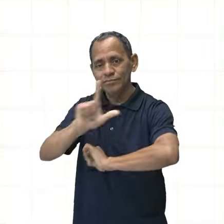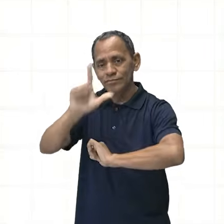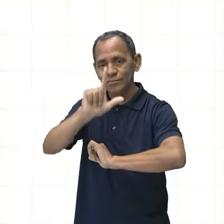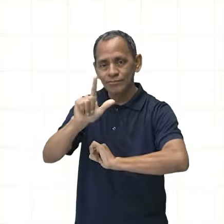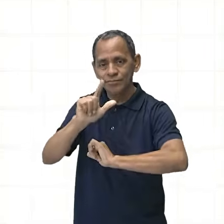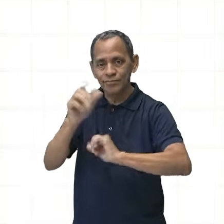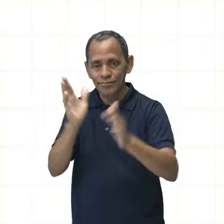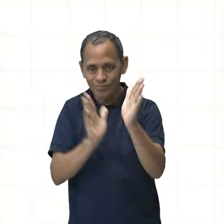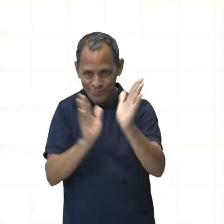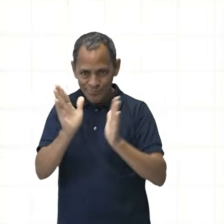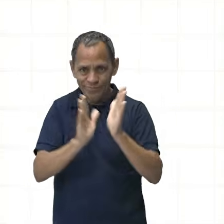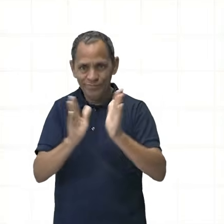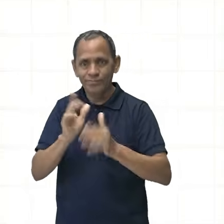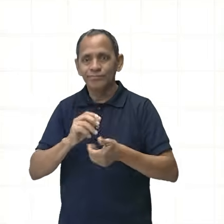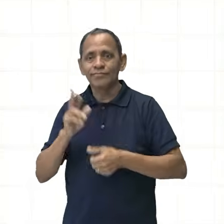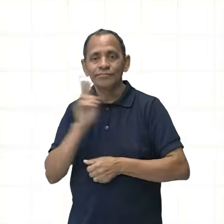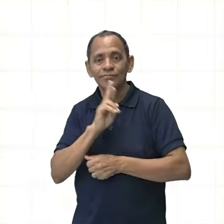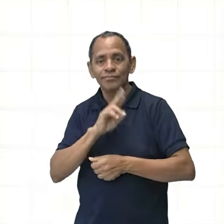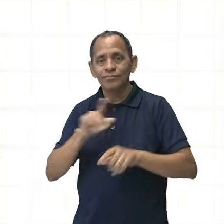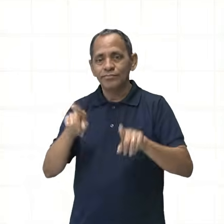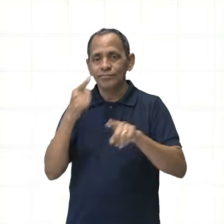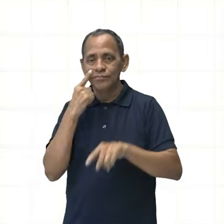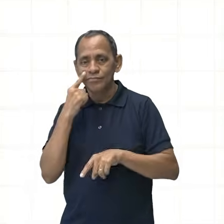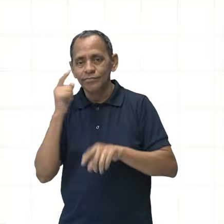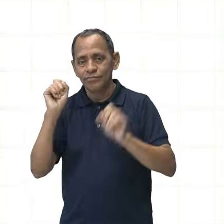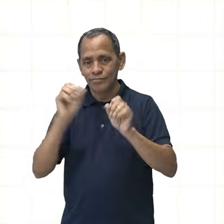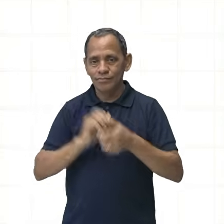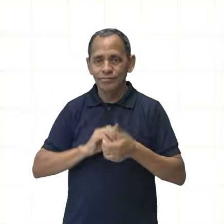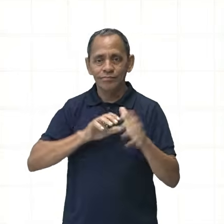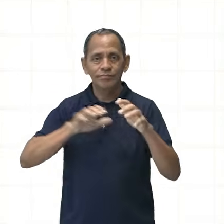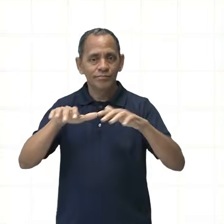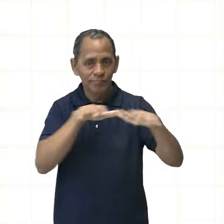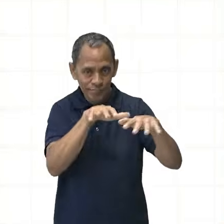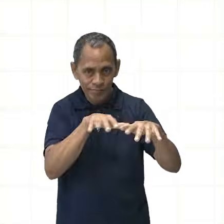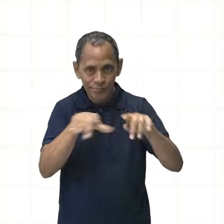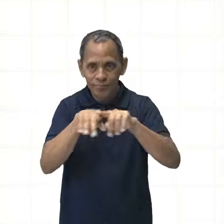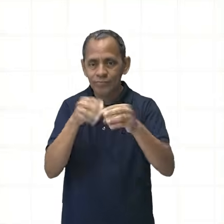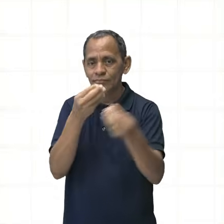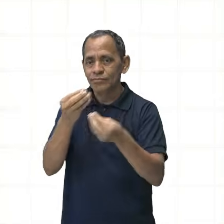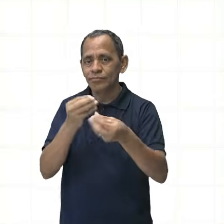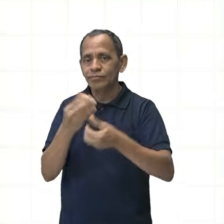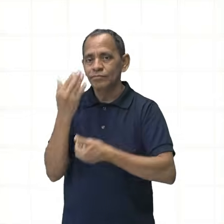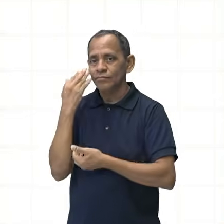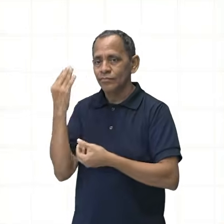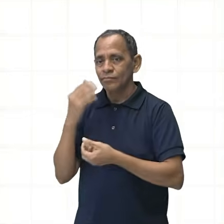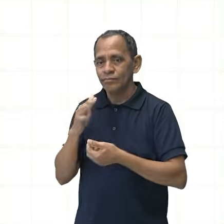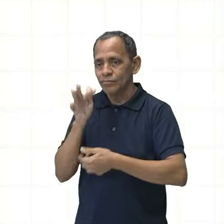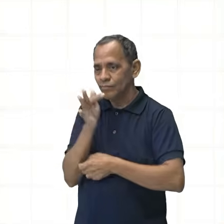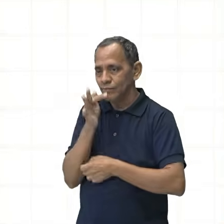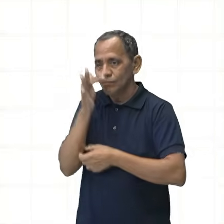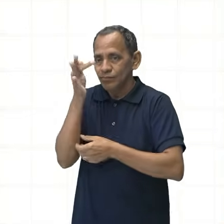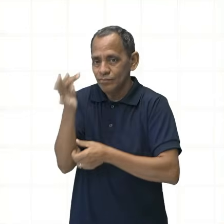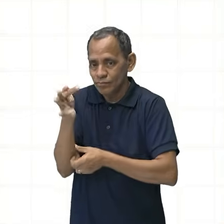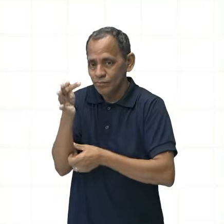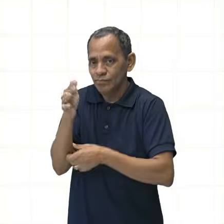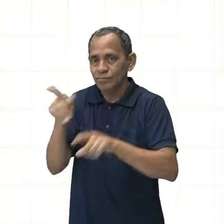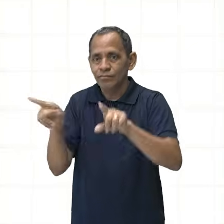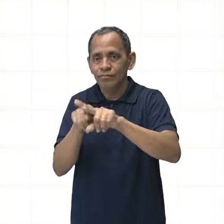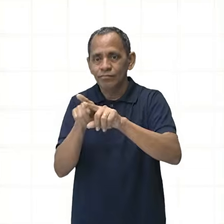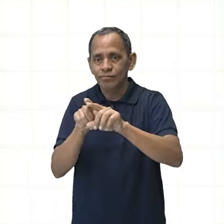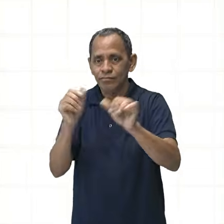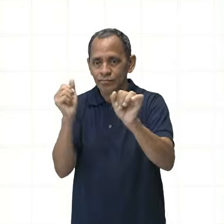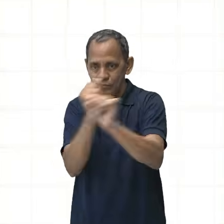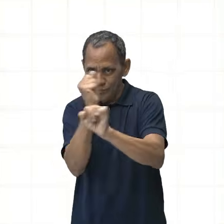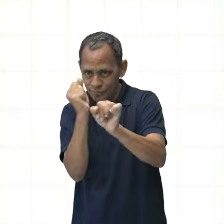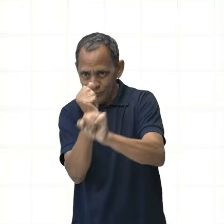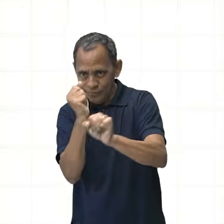do czarismo. Então, eles vão ter essa ideia, de modificar a literatura da